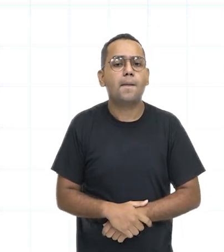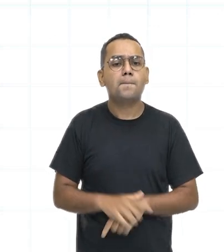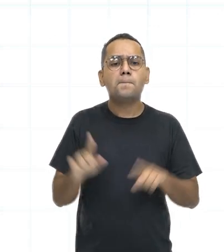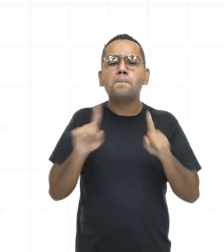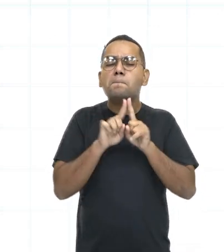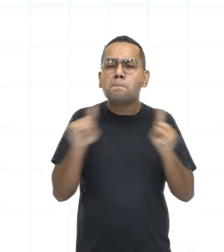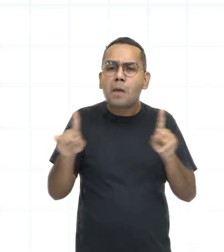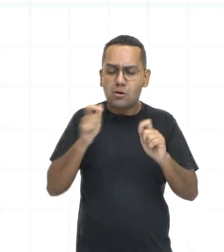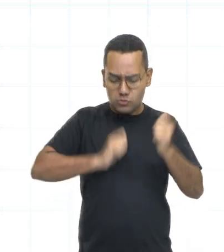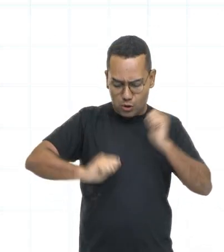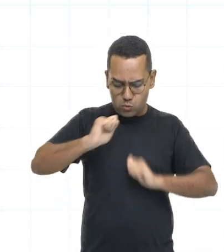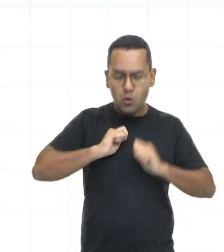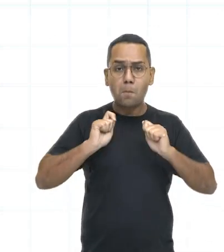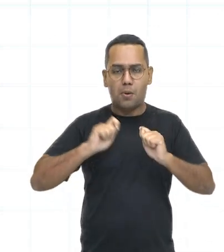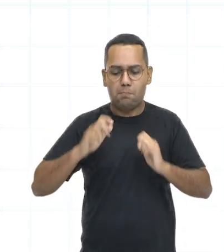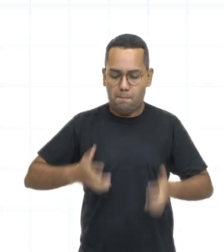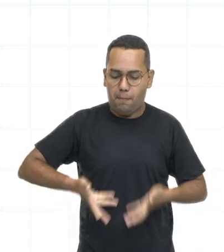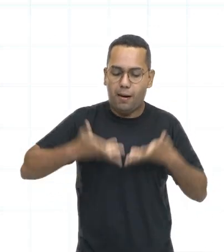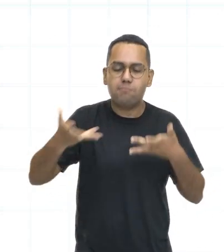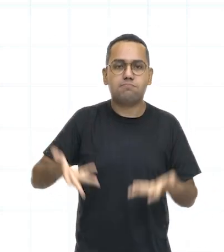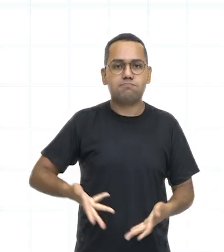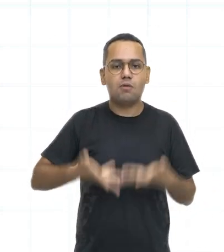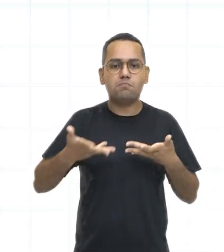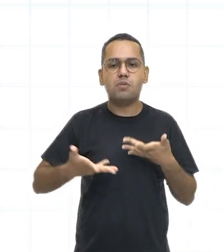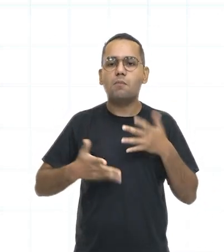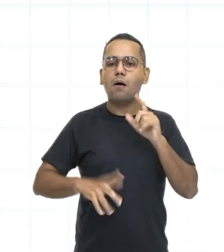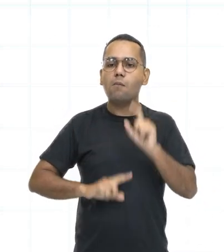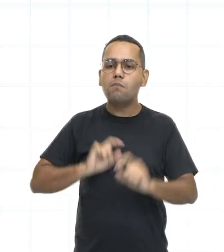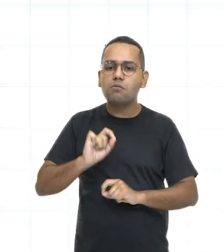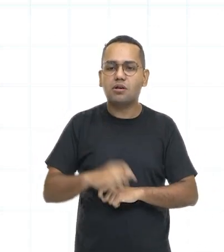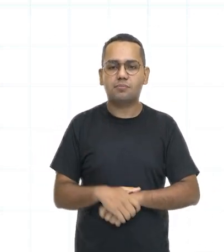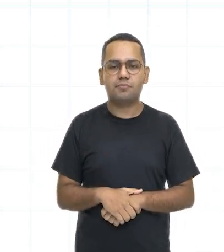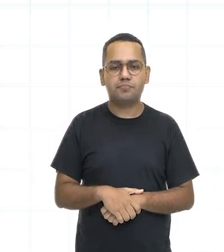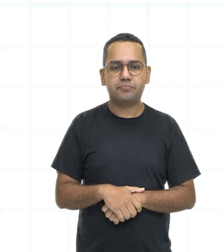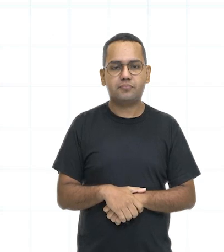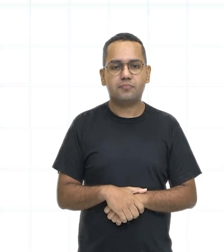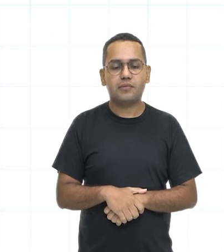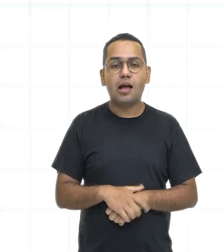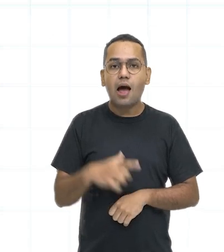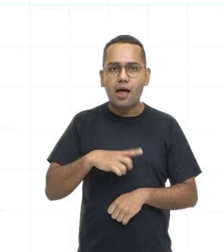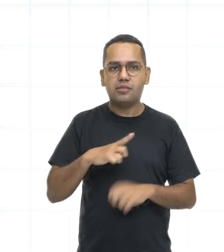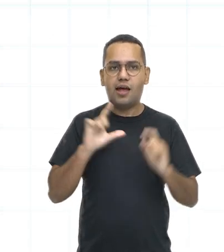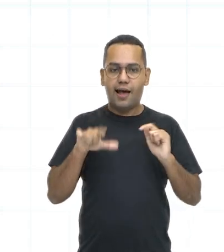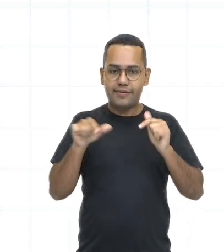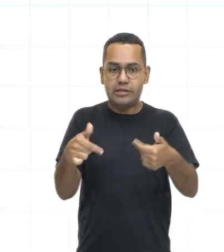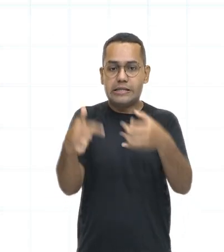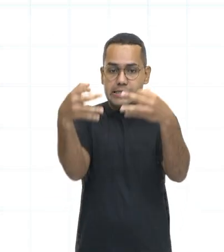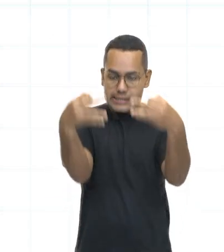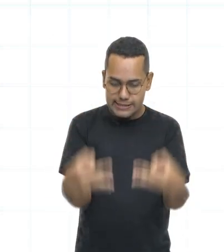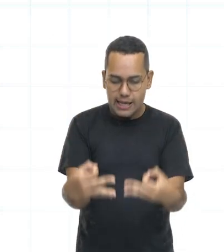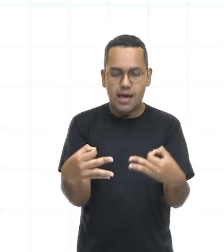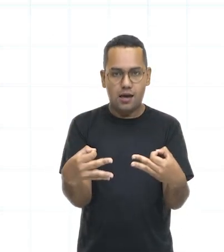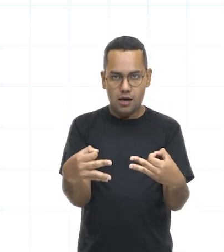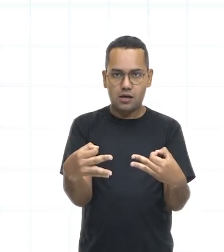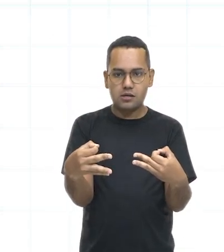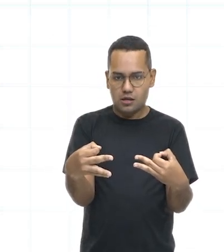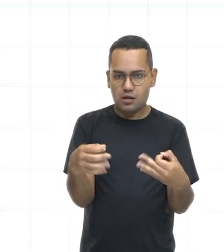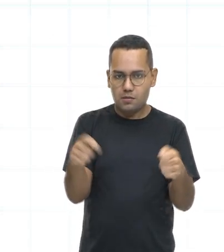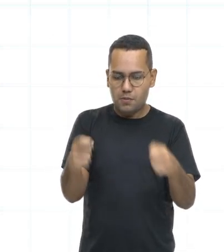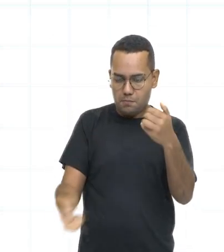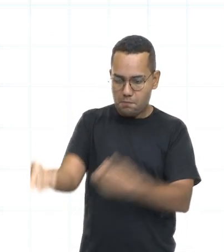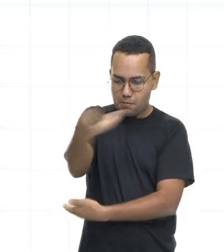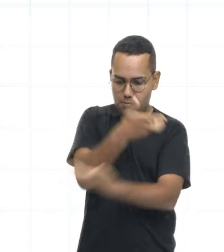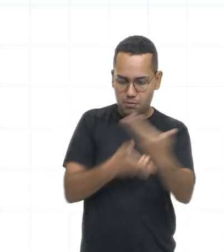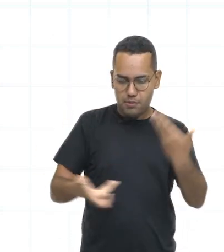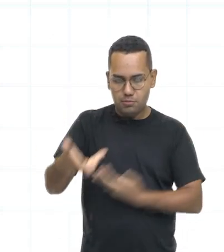a responderem de maneira autêntica às situações e aos colegas.